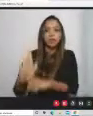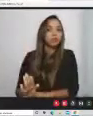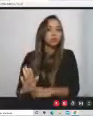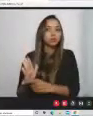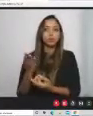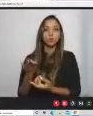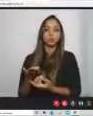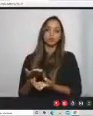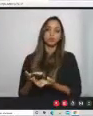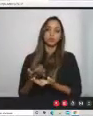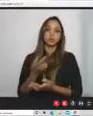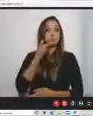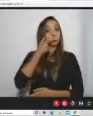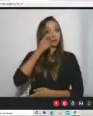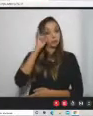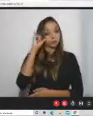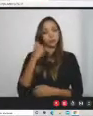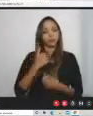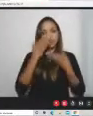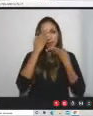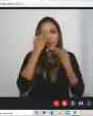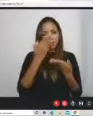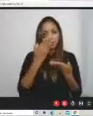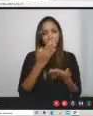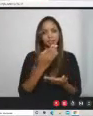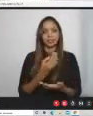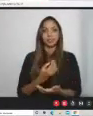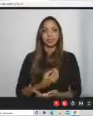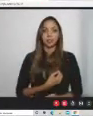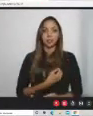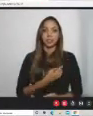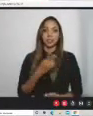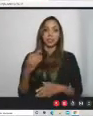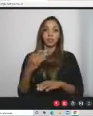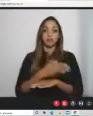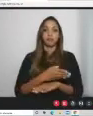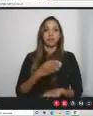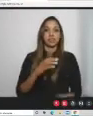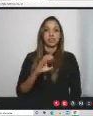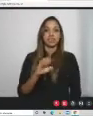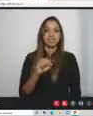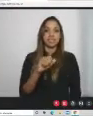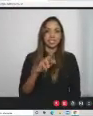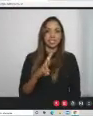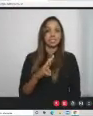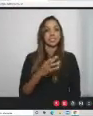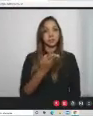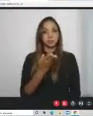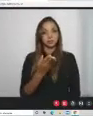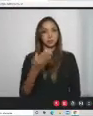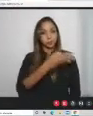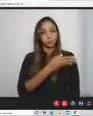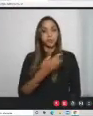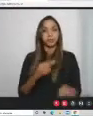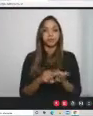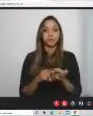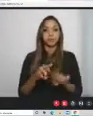a presença de César, do vereador César Maia, a presença de Volney França, que